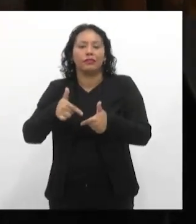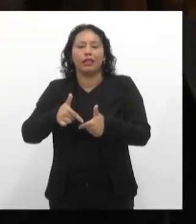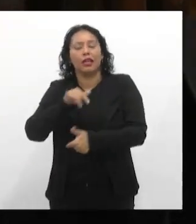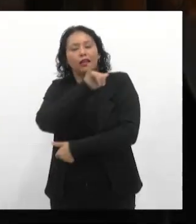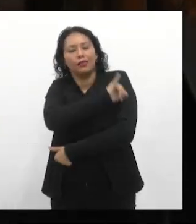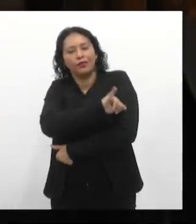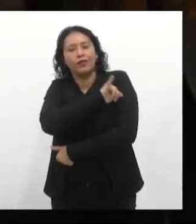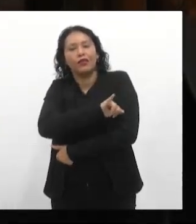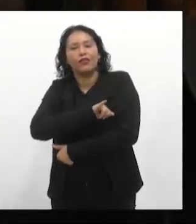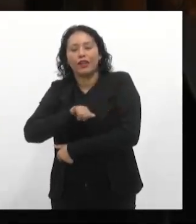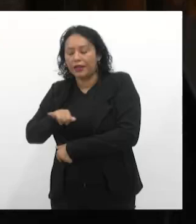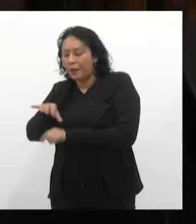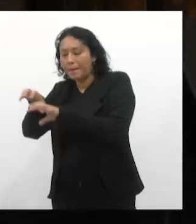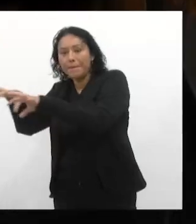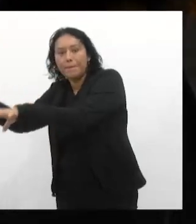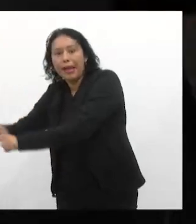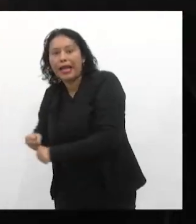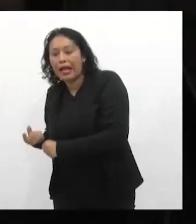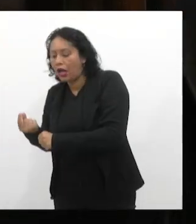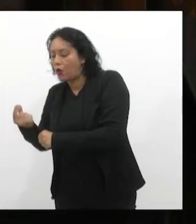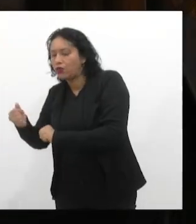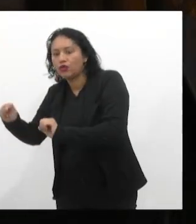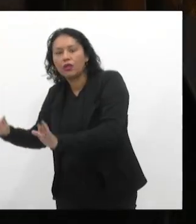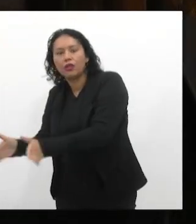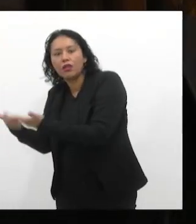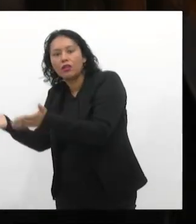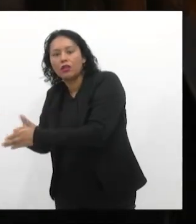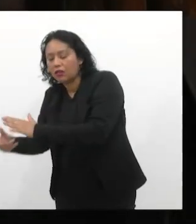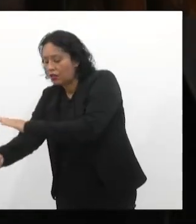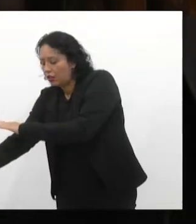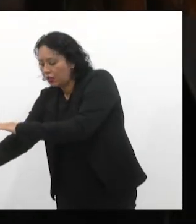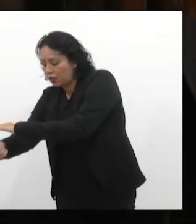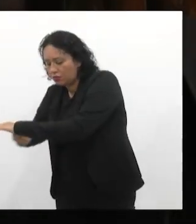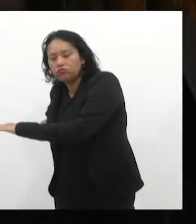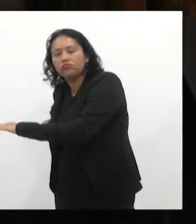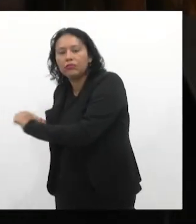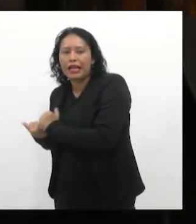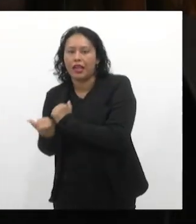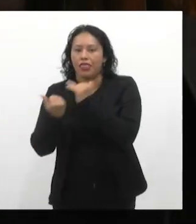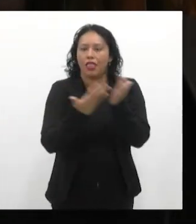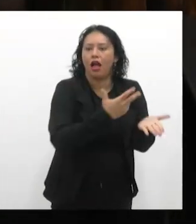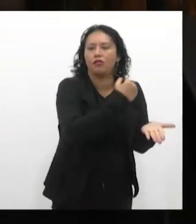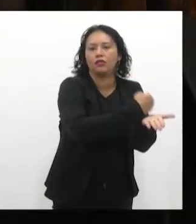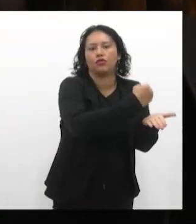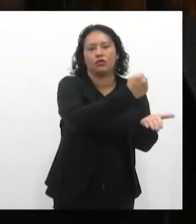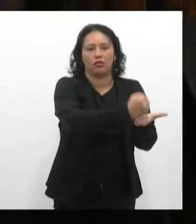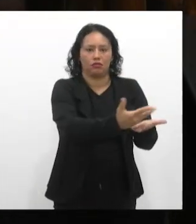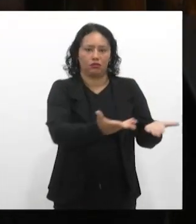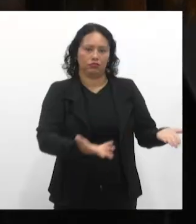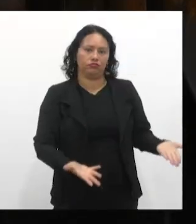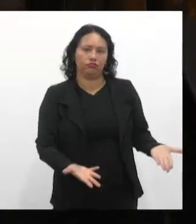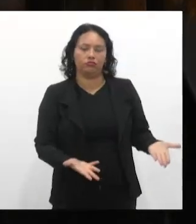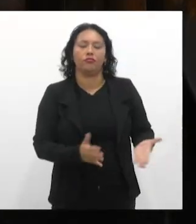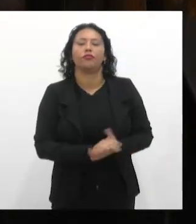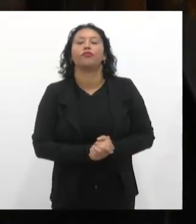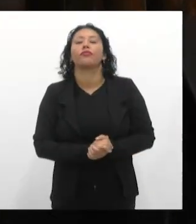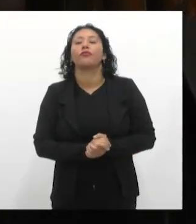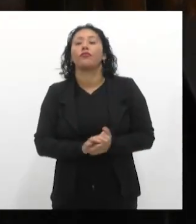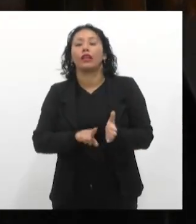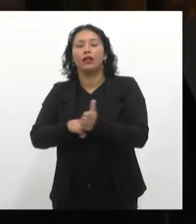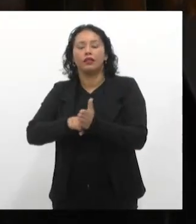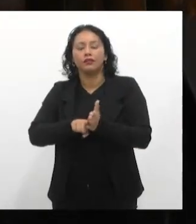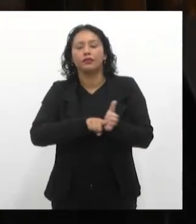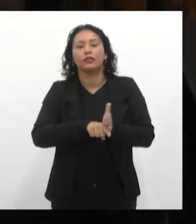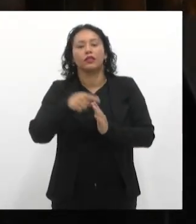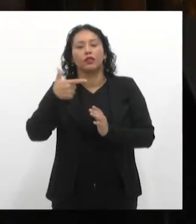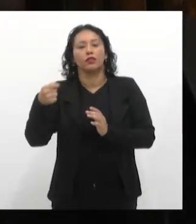tirar o dinheiro do Fundo de Combate à Pobreza para entregar nas mãos dos cartórios. Dados de 2024 da Fundação